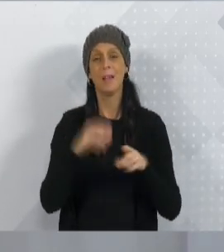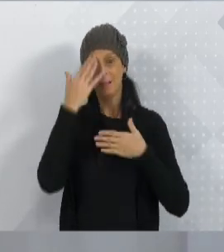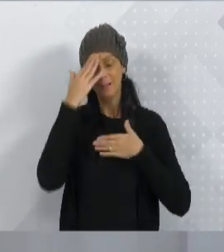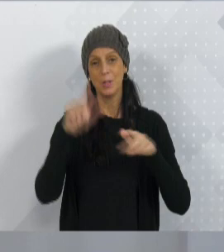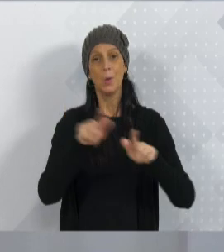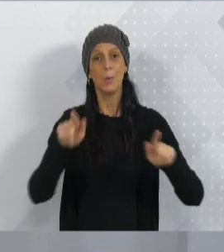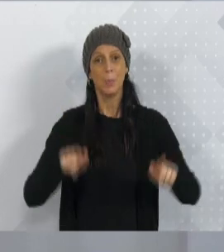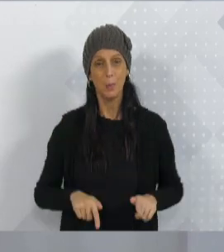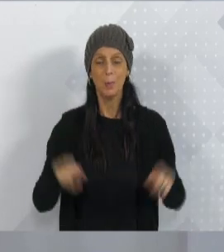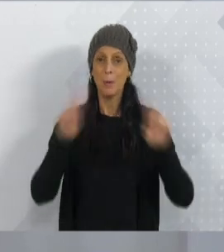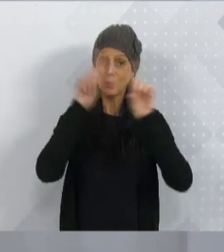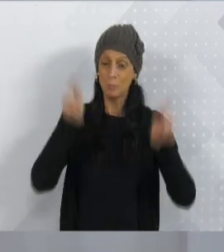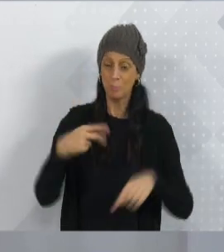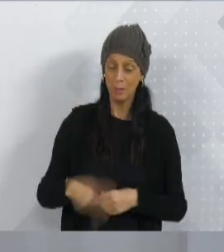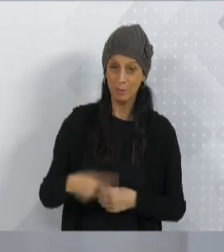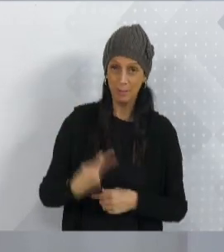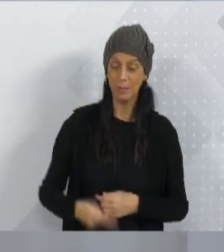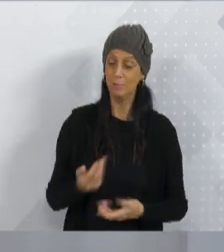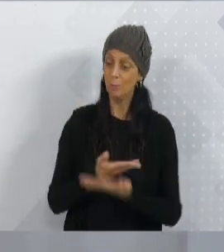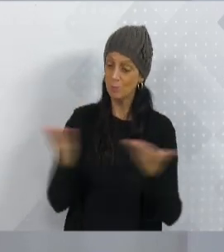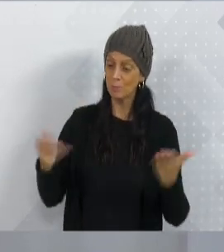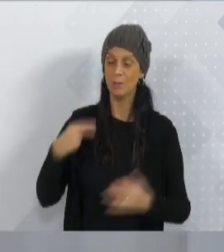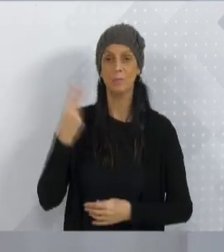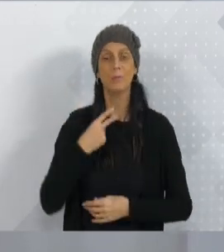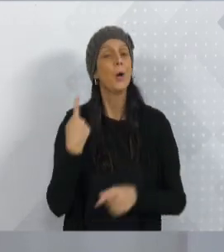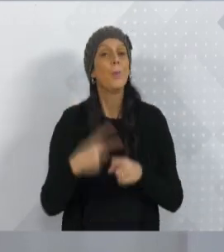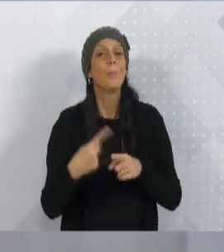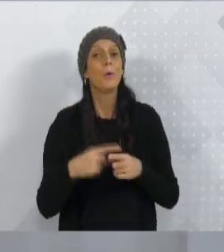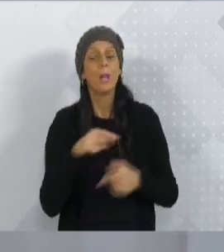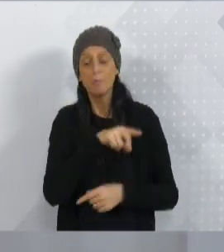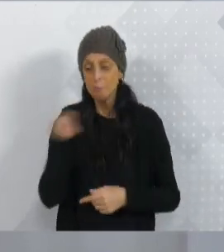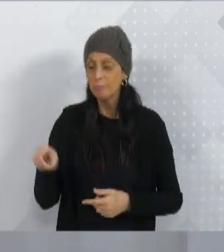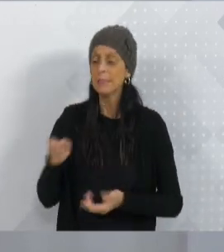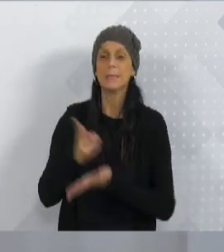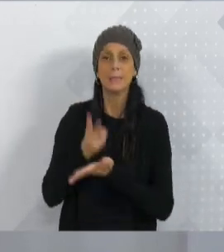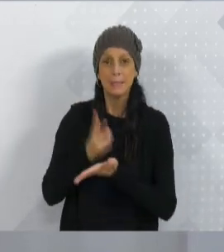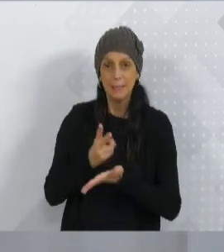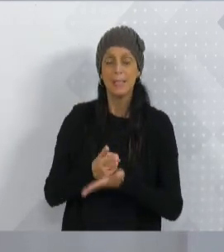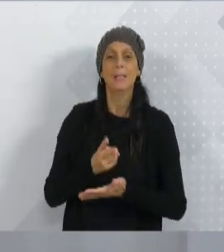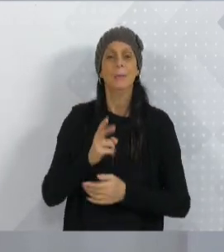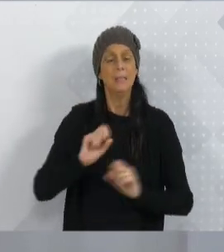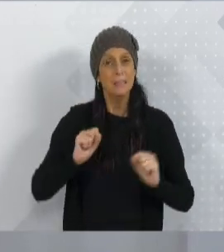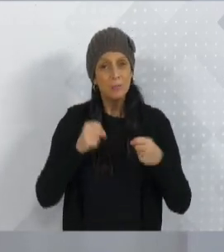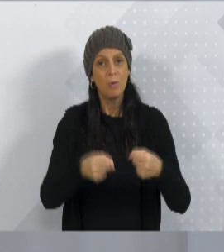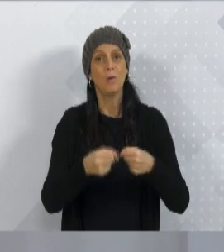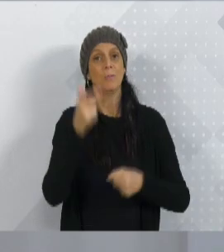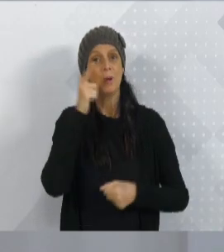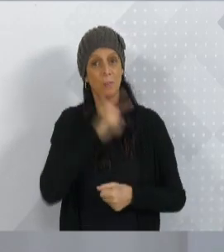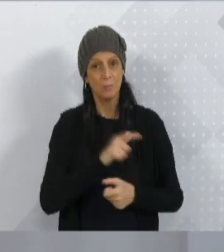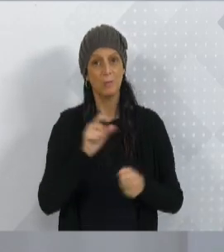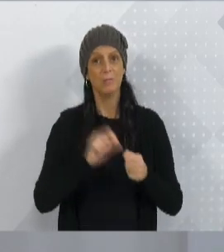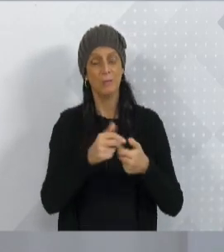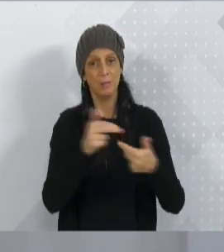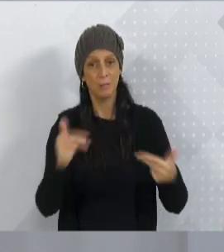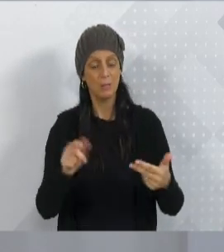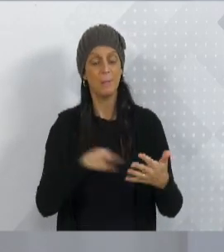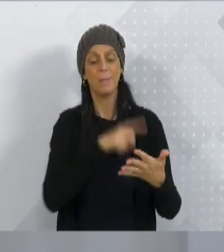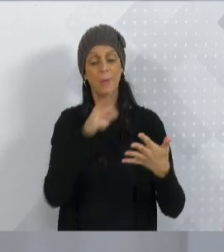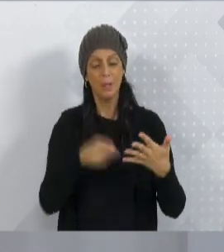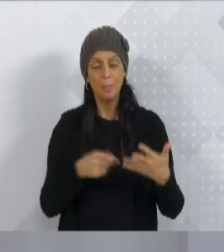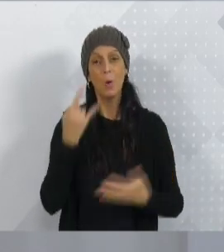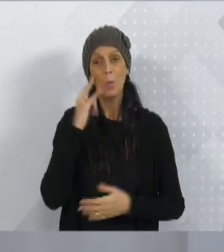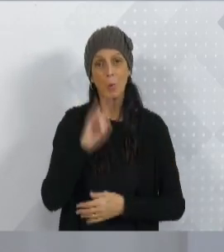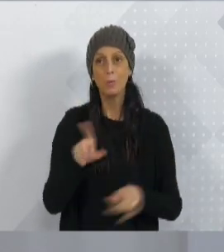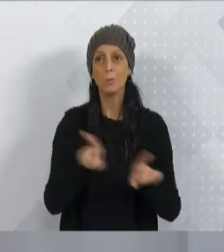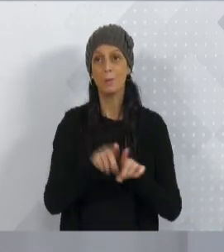gabinete aos servidores dessa casa os senhores vereadores porque não economiza esforços para que tudo aconteça e por último mas não menos